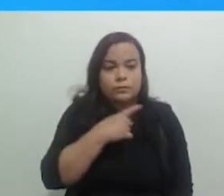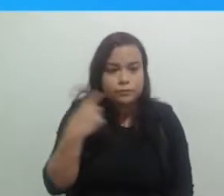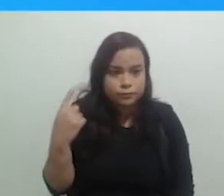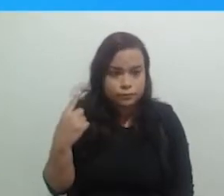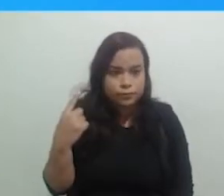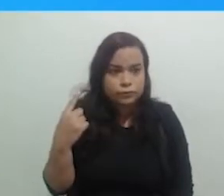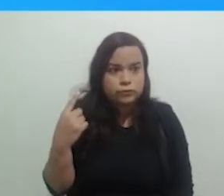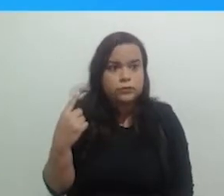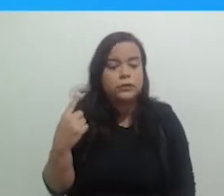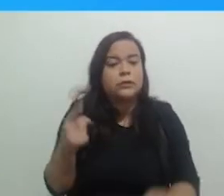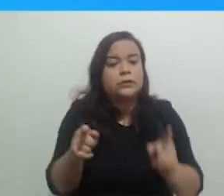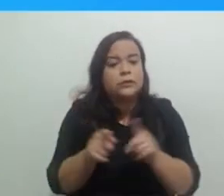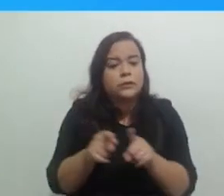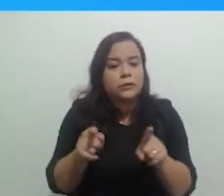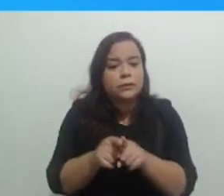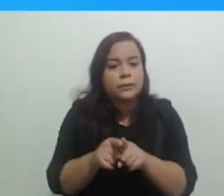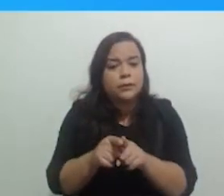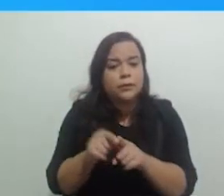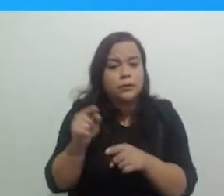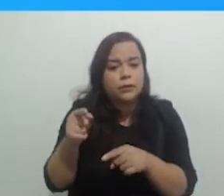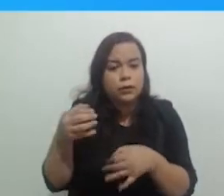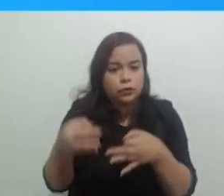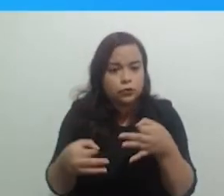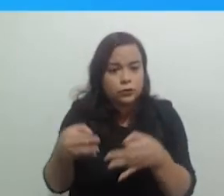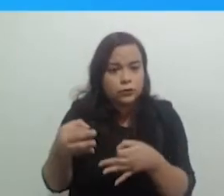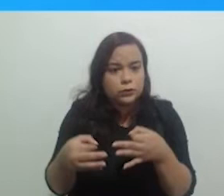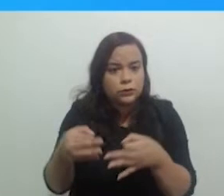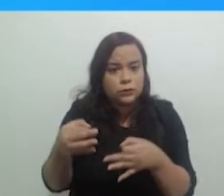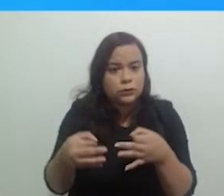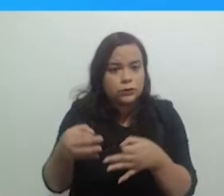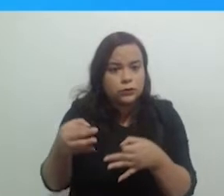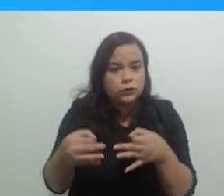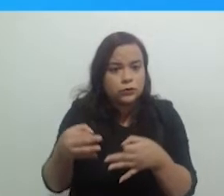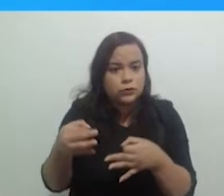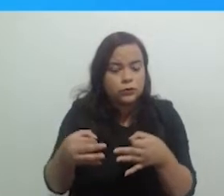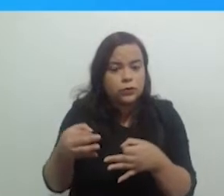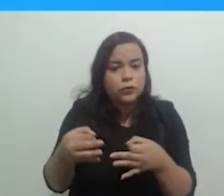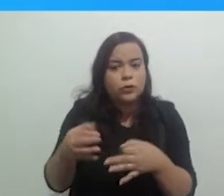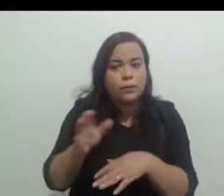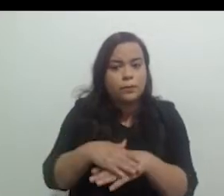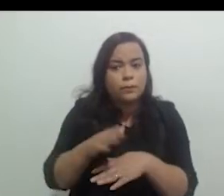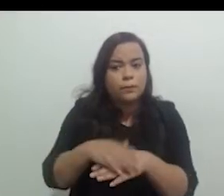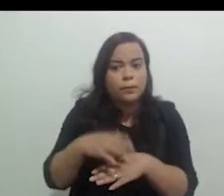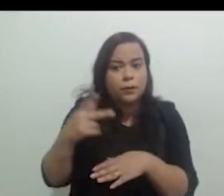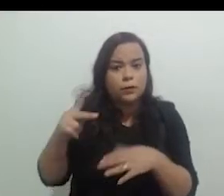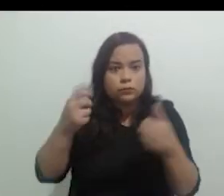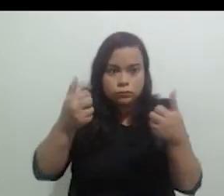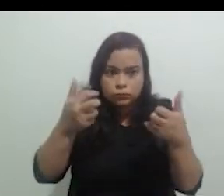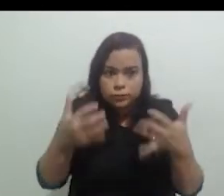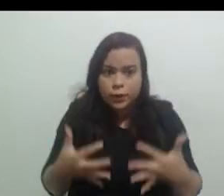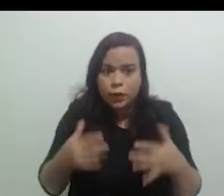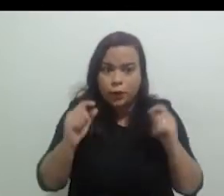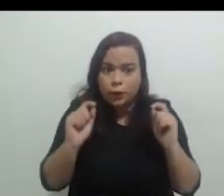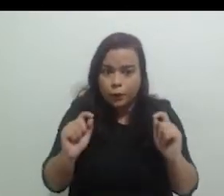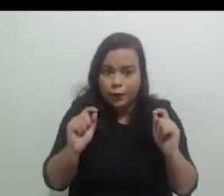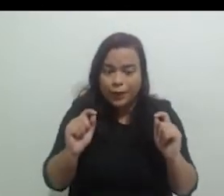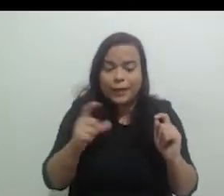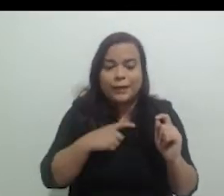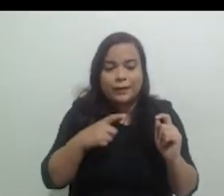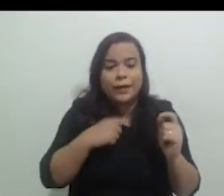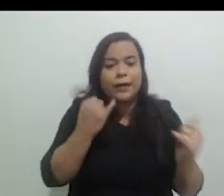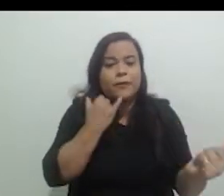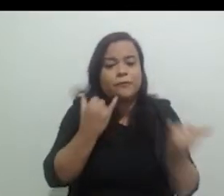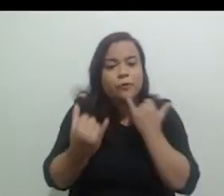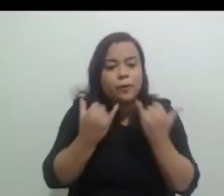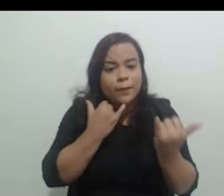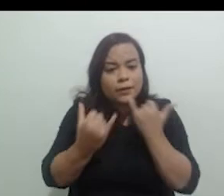juízo ACOP, ele afirmou que, abre aspas, Embora exista a informação na petição, em alguns